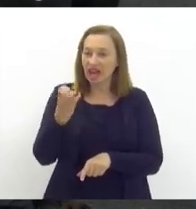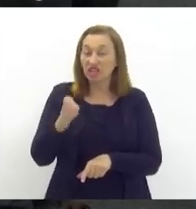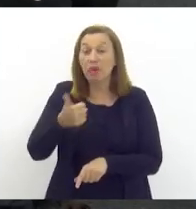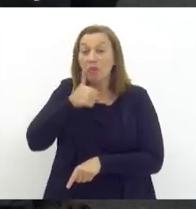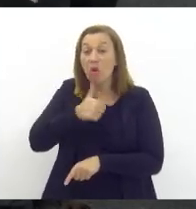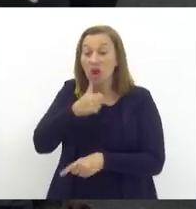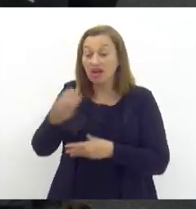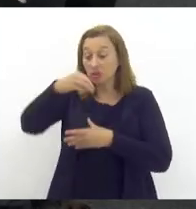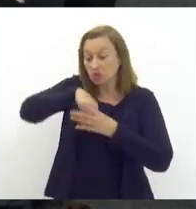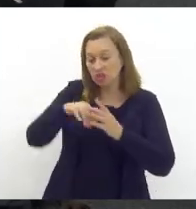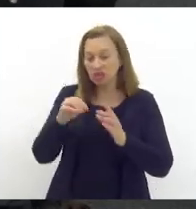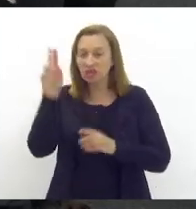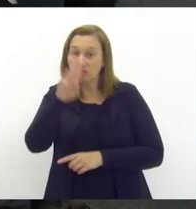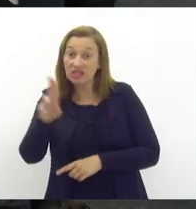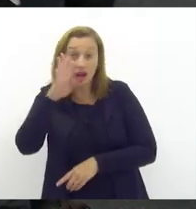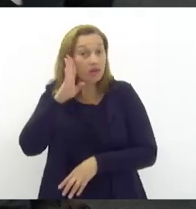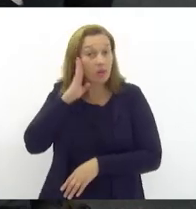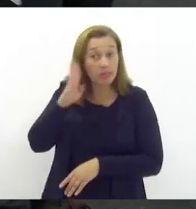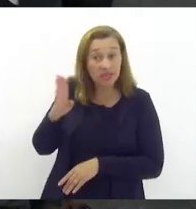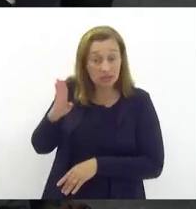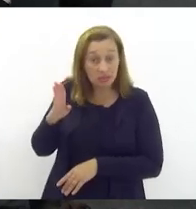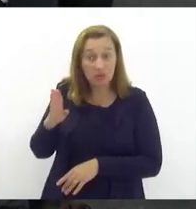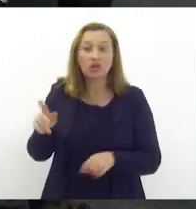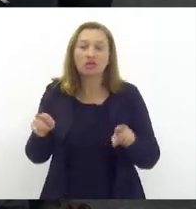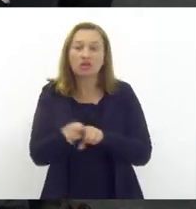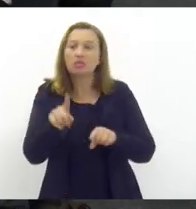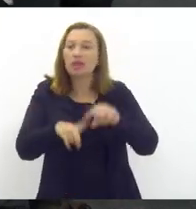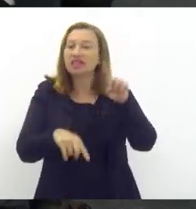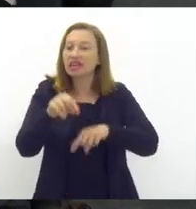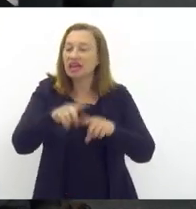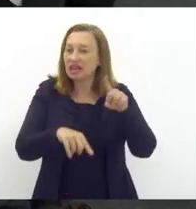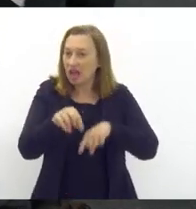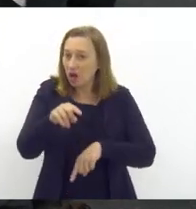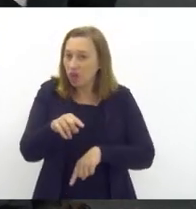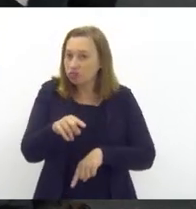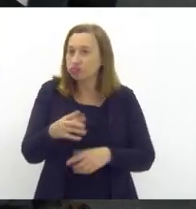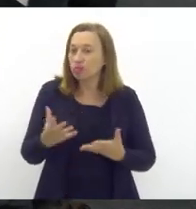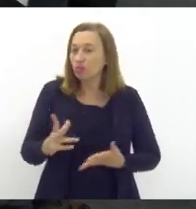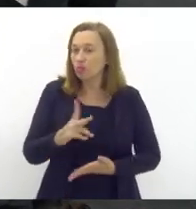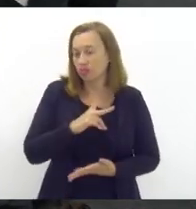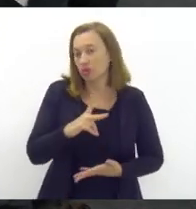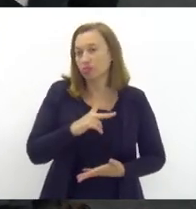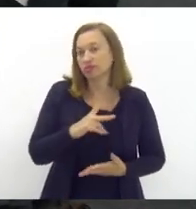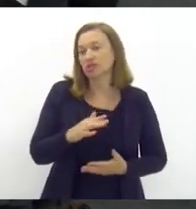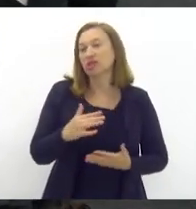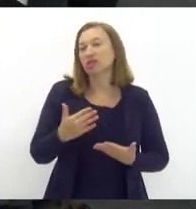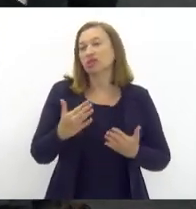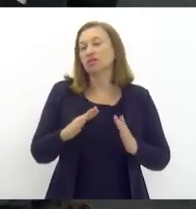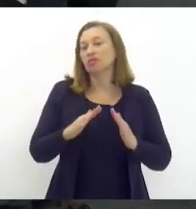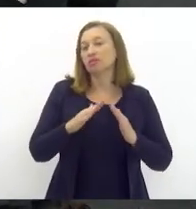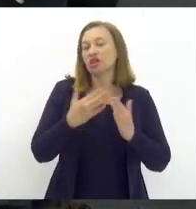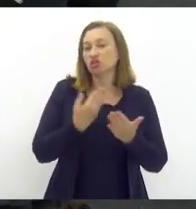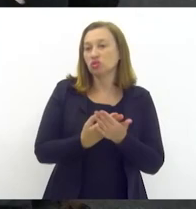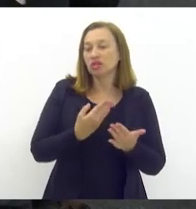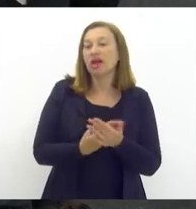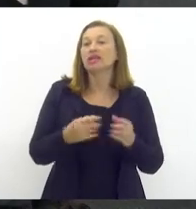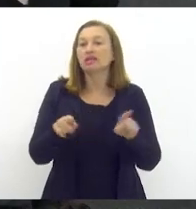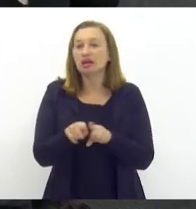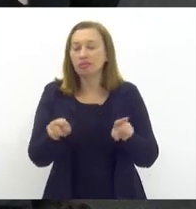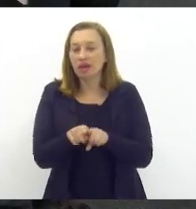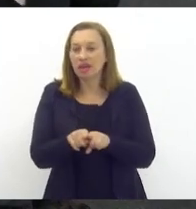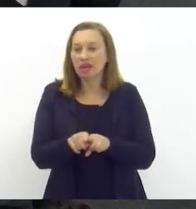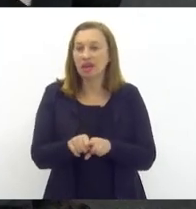é fundamental, além de material didático, e também o auxílio uniforme para o CAP-UERJ.